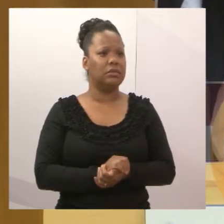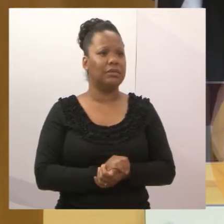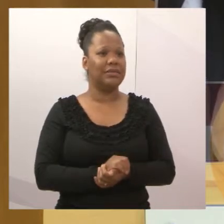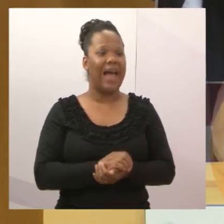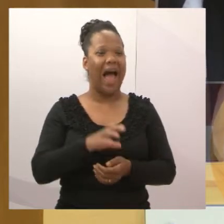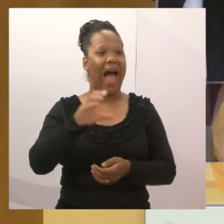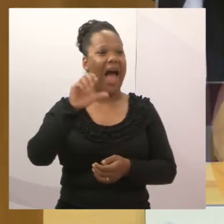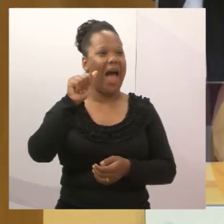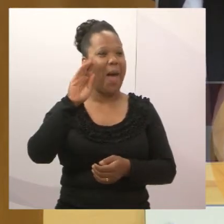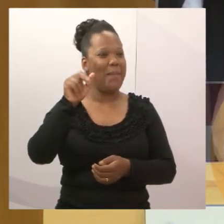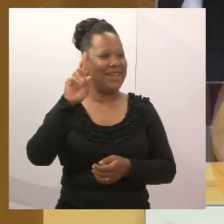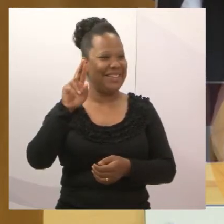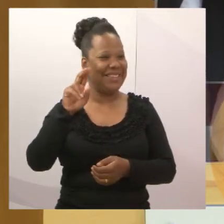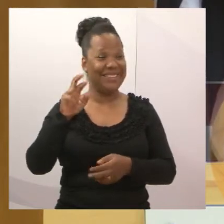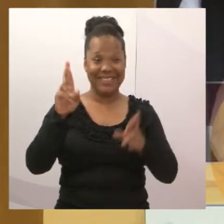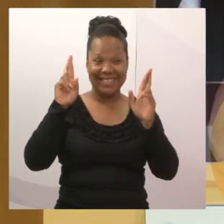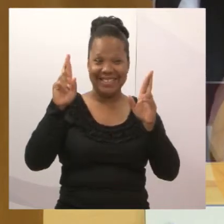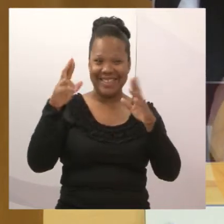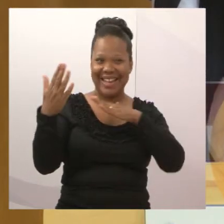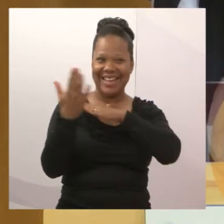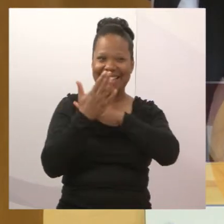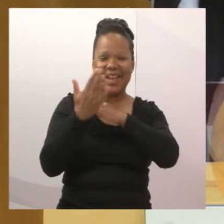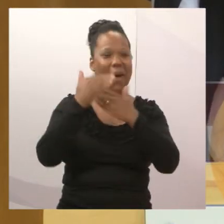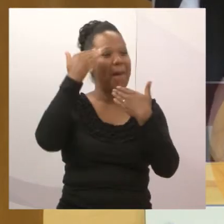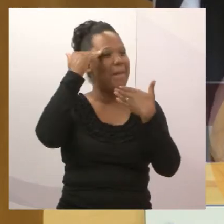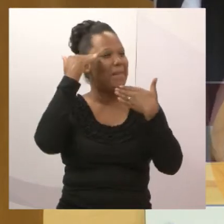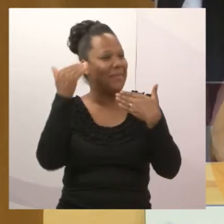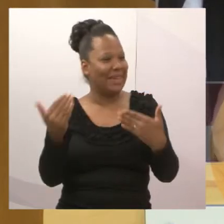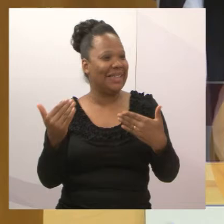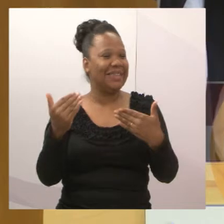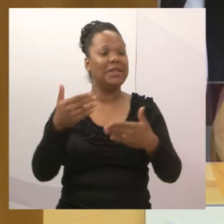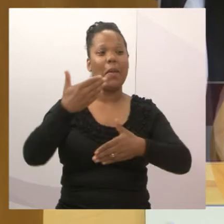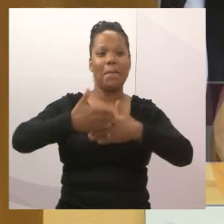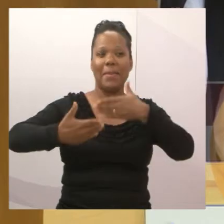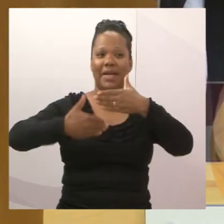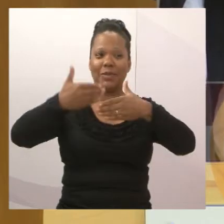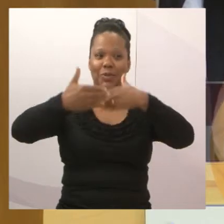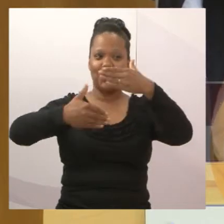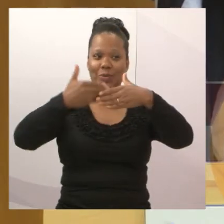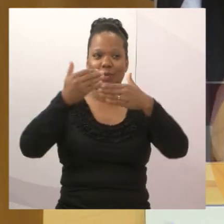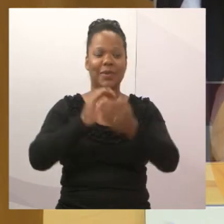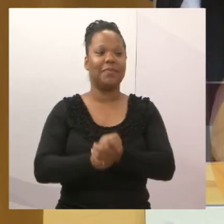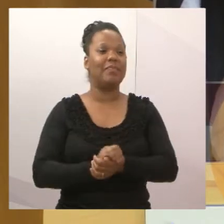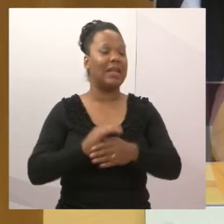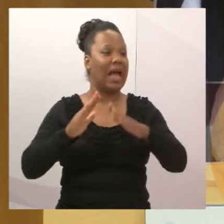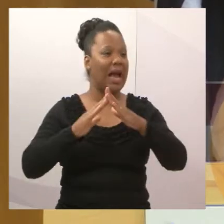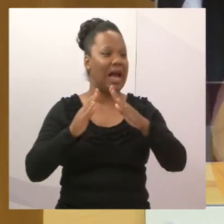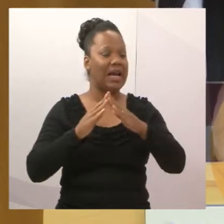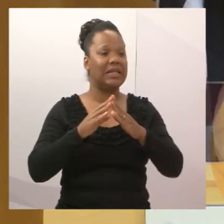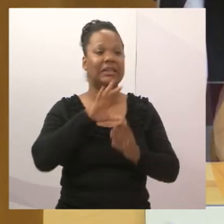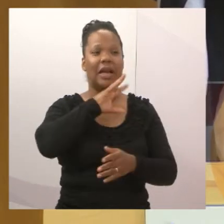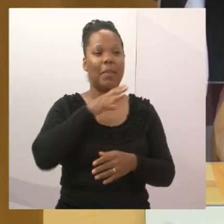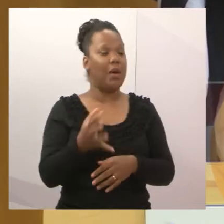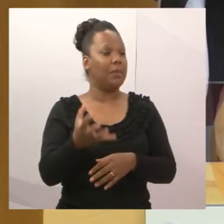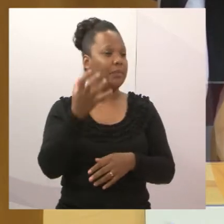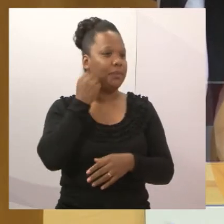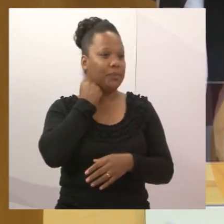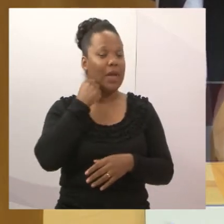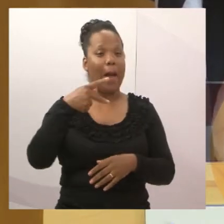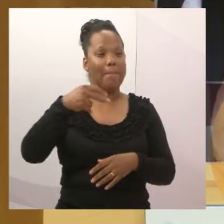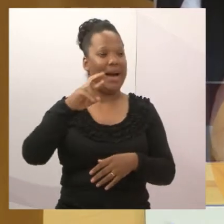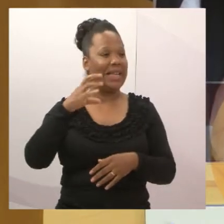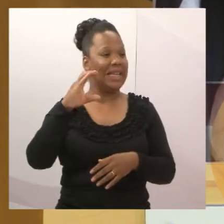contar com ele, né, Abner? Para doação também. Muito obrigada para construir esse acolhimento. A